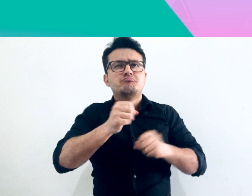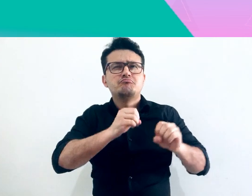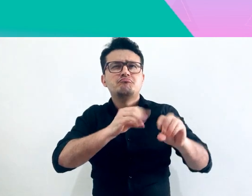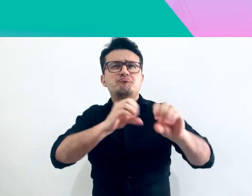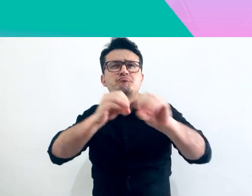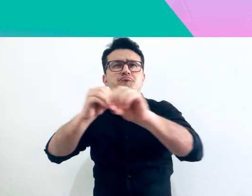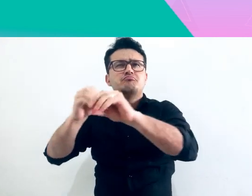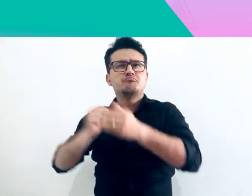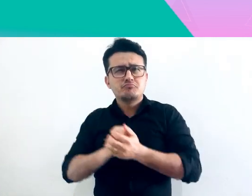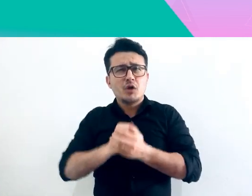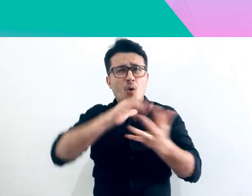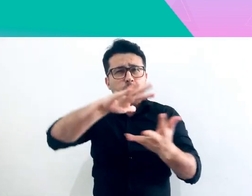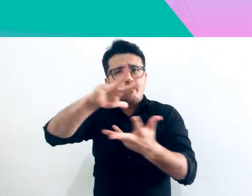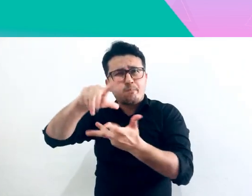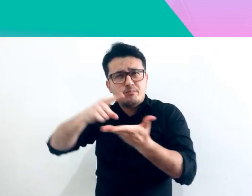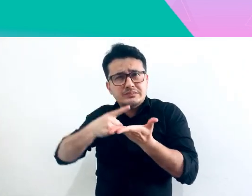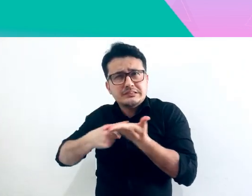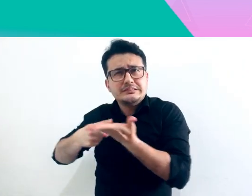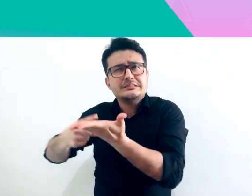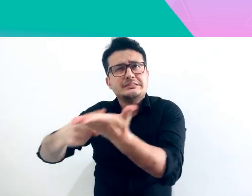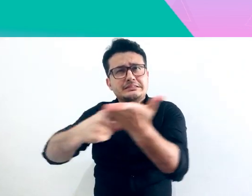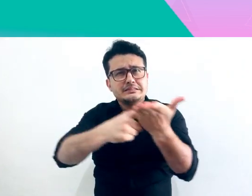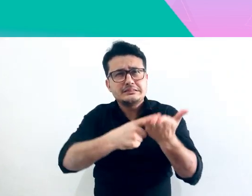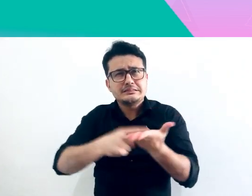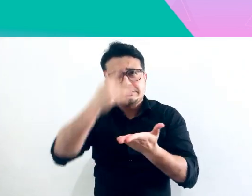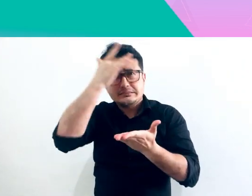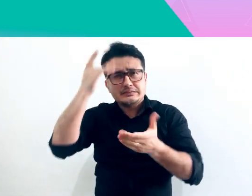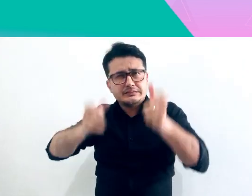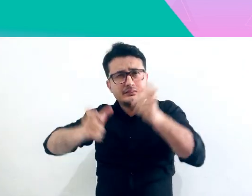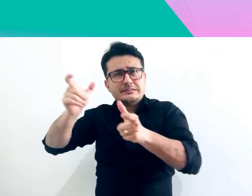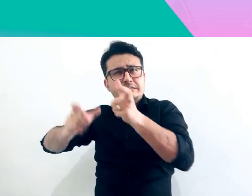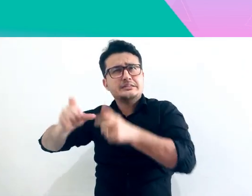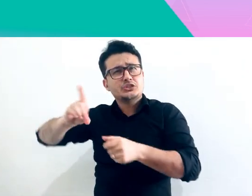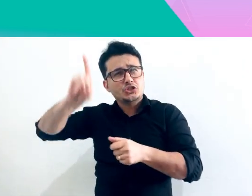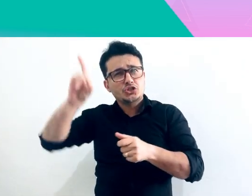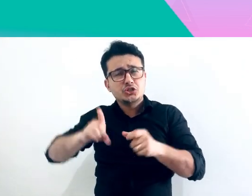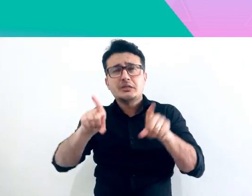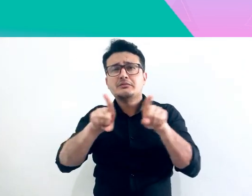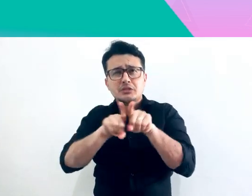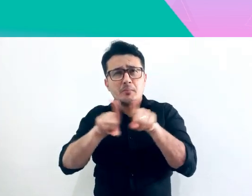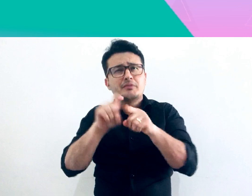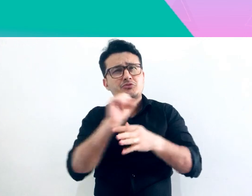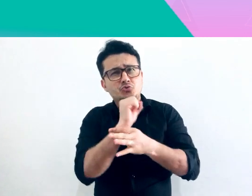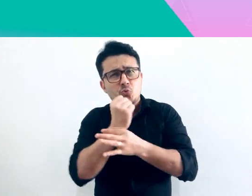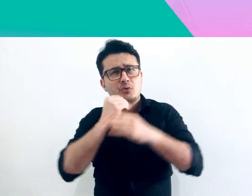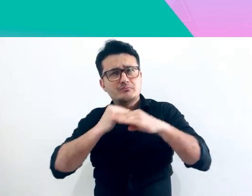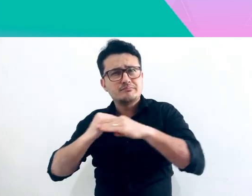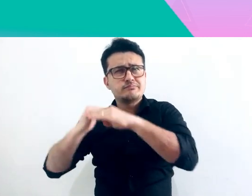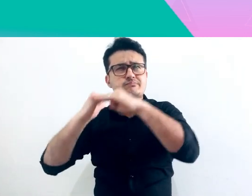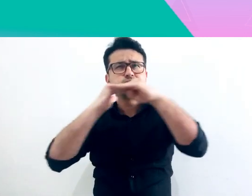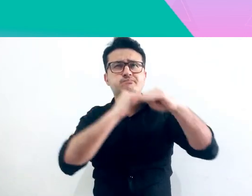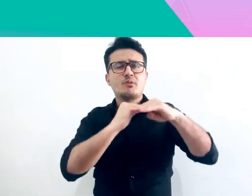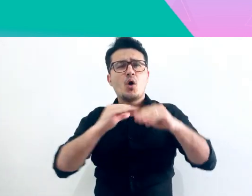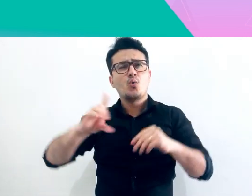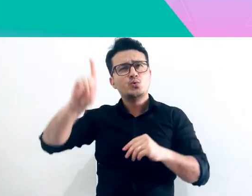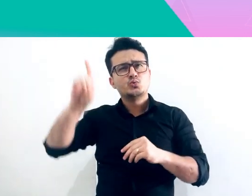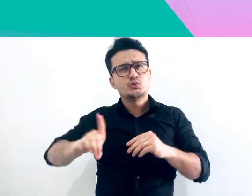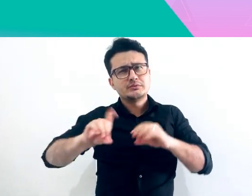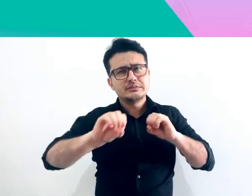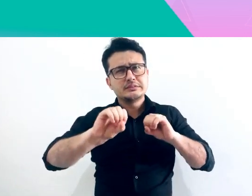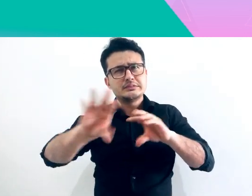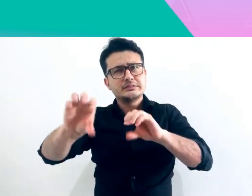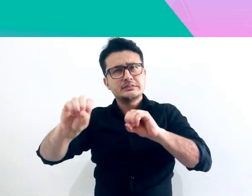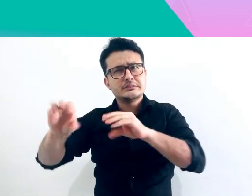Convenção Internacional do Direito das Pessoas com Deficiência também reforçou a igualdade do direito de todos à